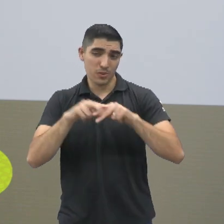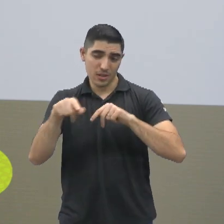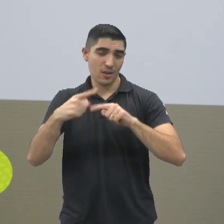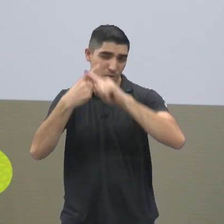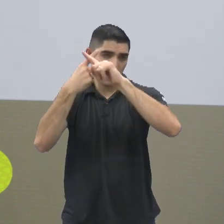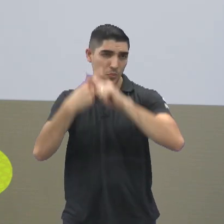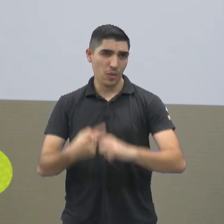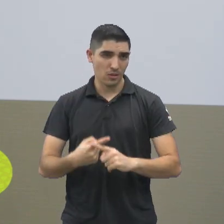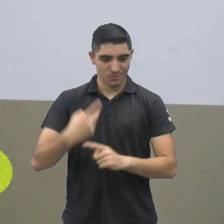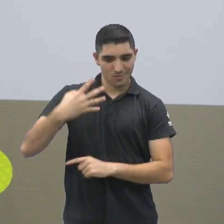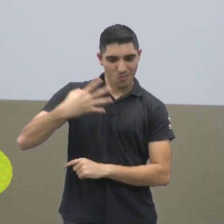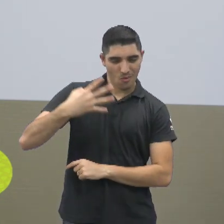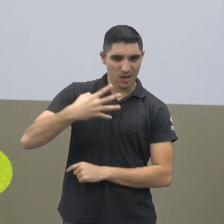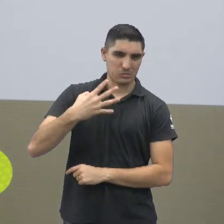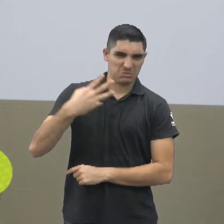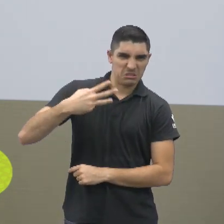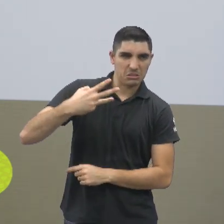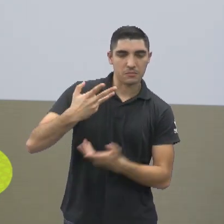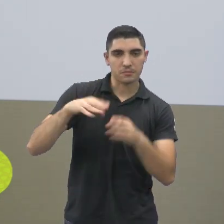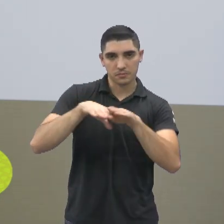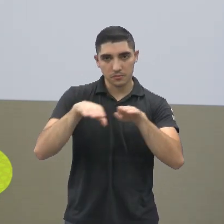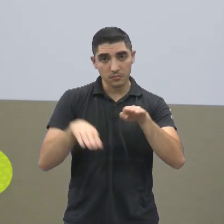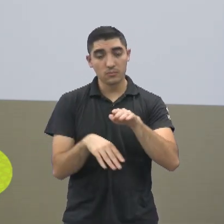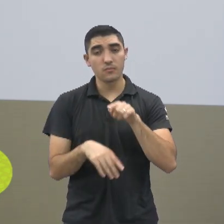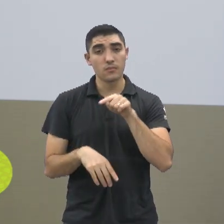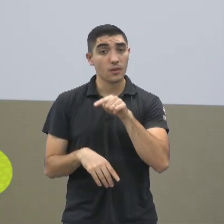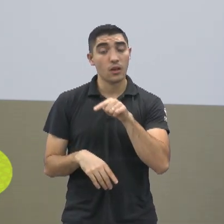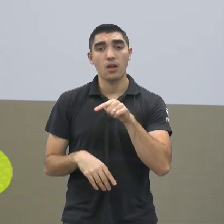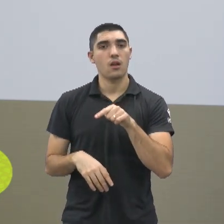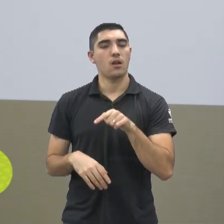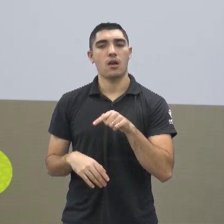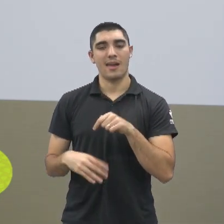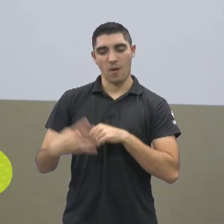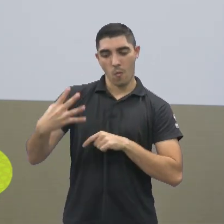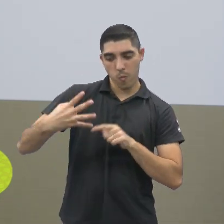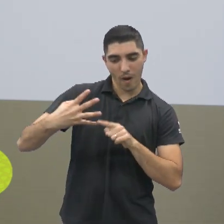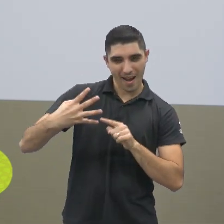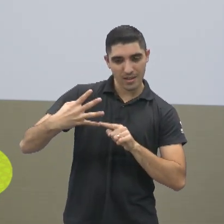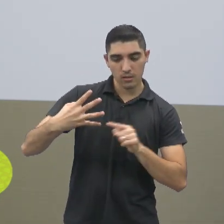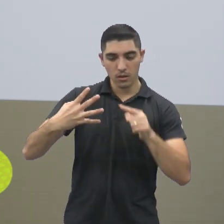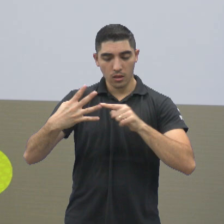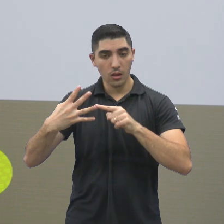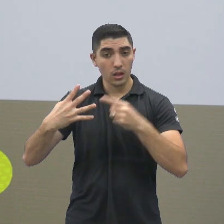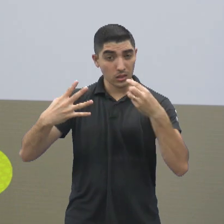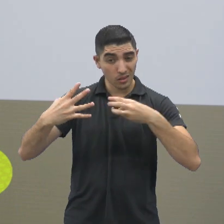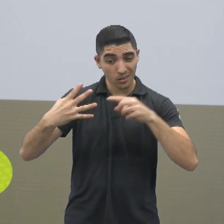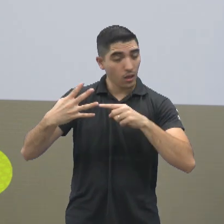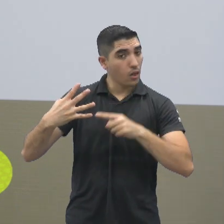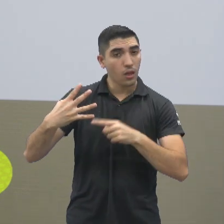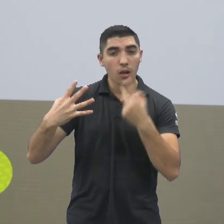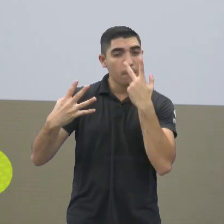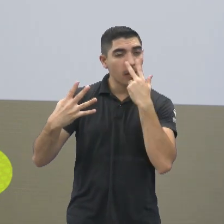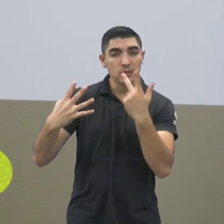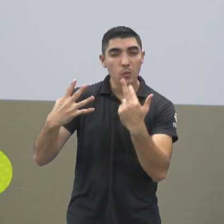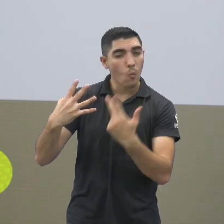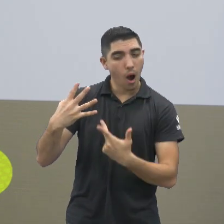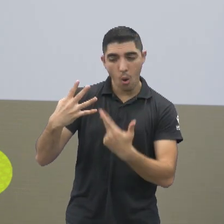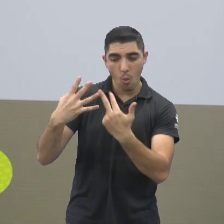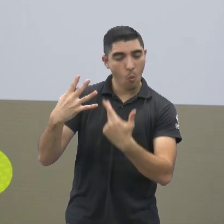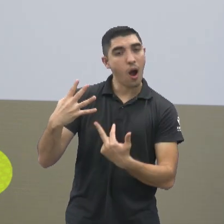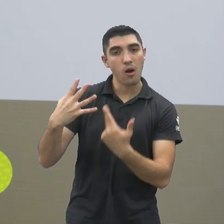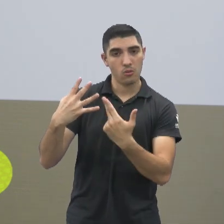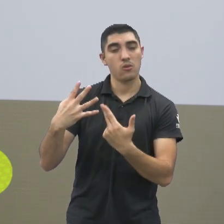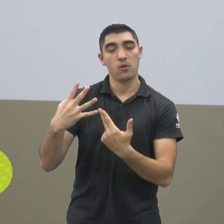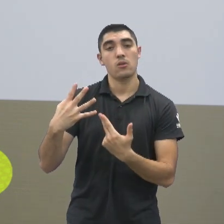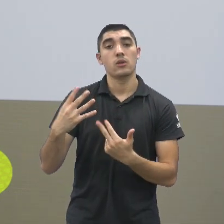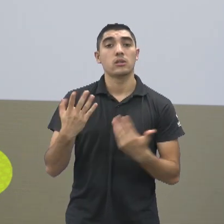né, tecnicamente ela é muito parecida, né? O primeiro para o último colocado, falando em termos de peças, em